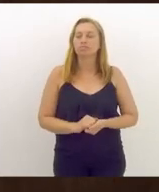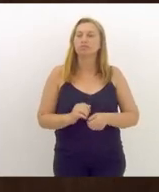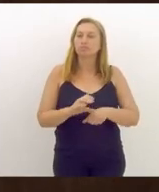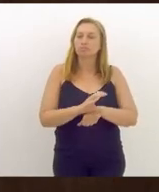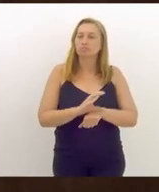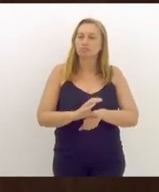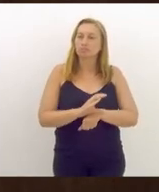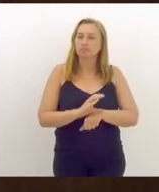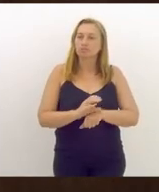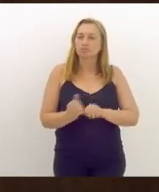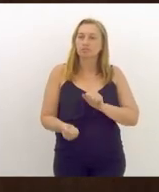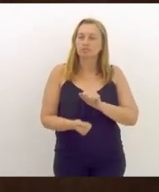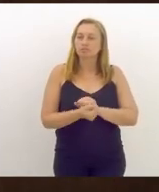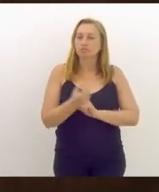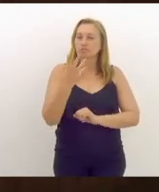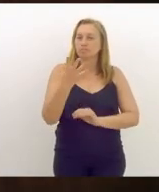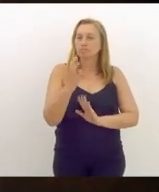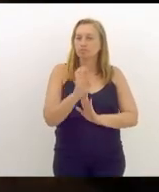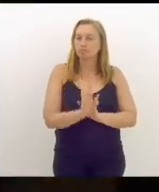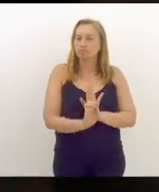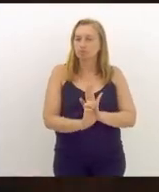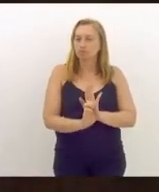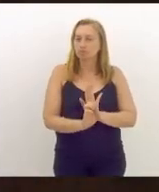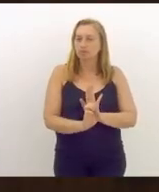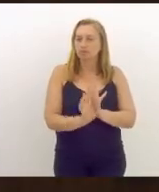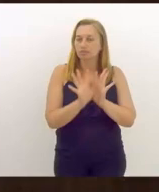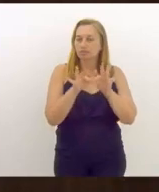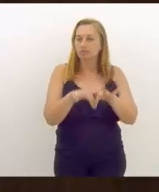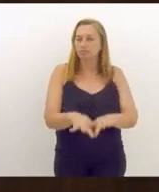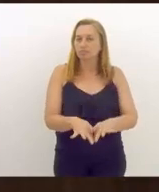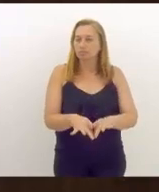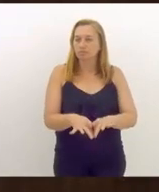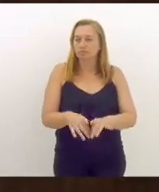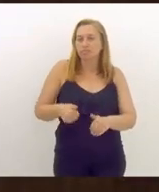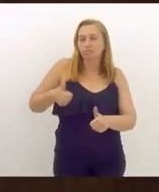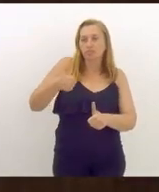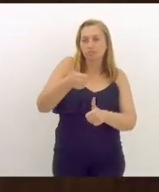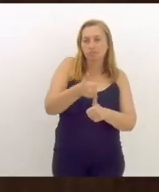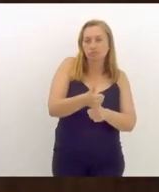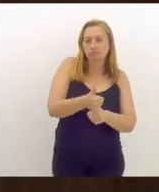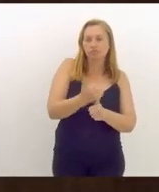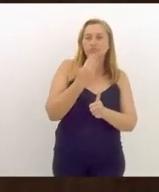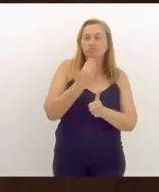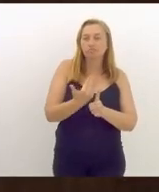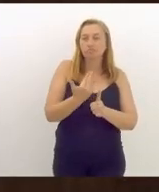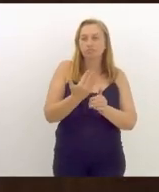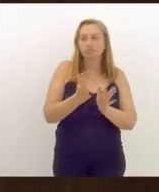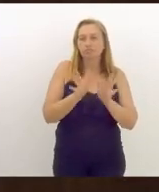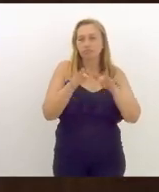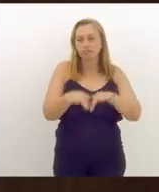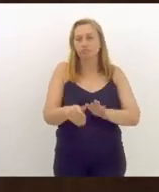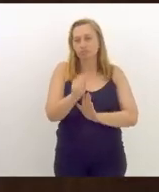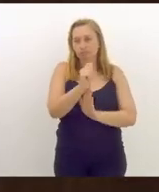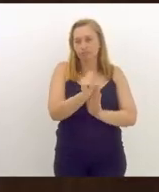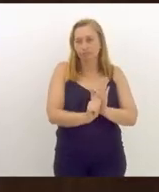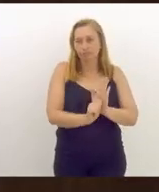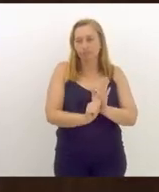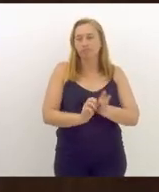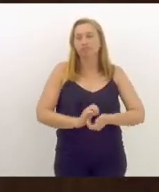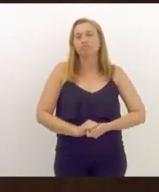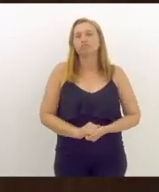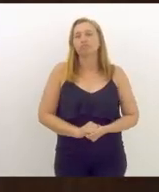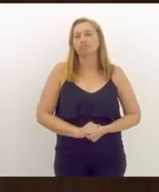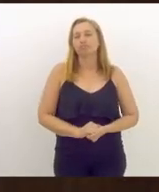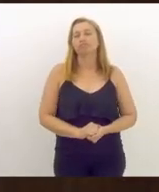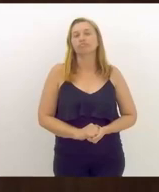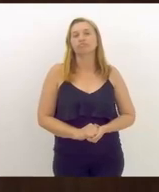pela condicionalidade com quatro emendas concluindo por substitutivo e pedindo a vossa excelência forma